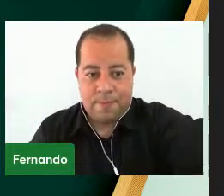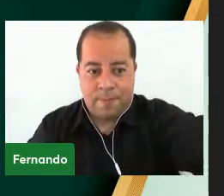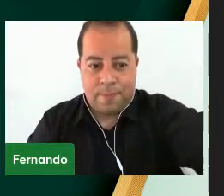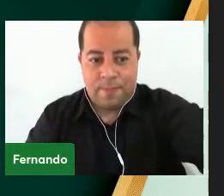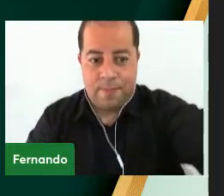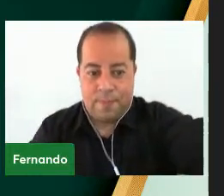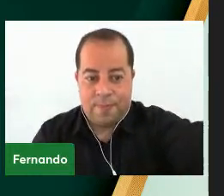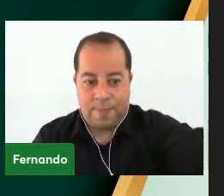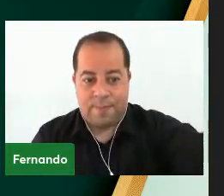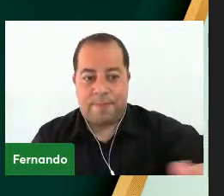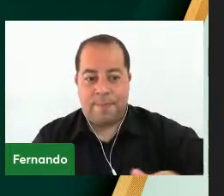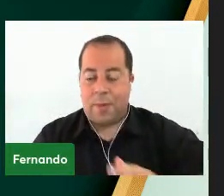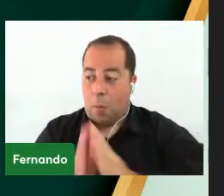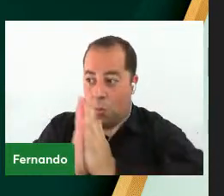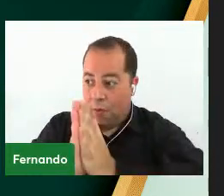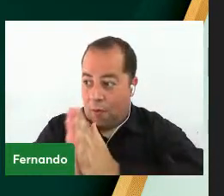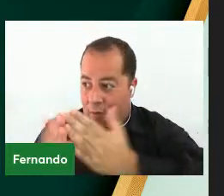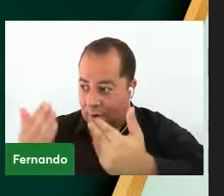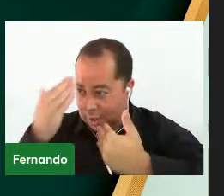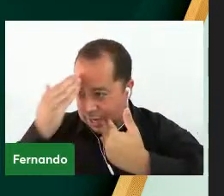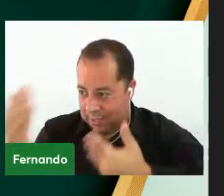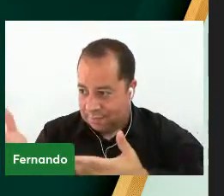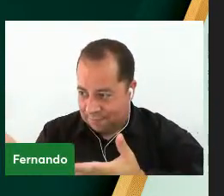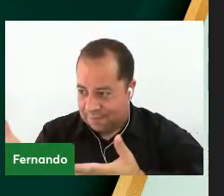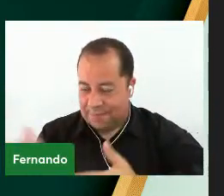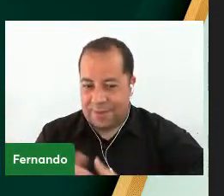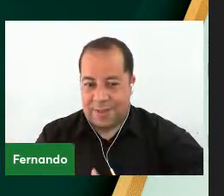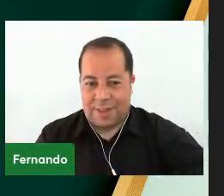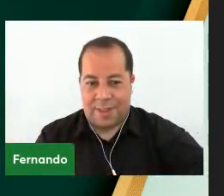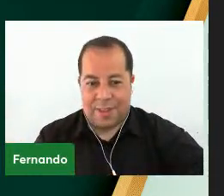Agradecer, por favor, para ficar registrado.